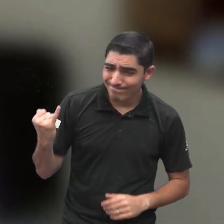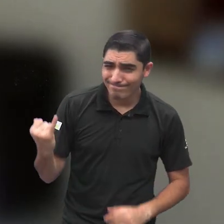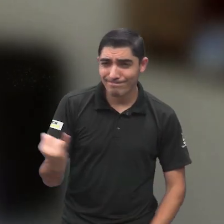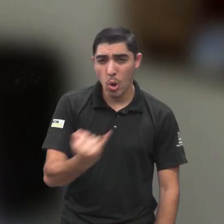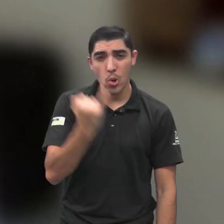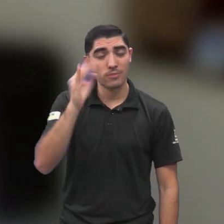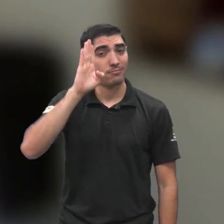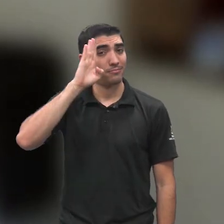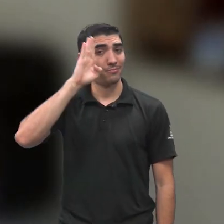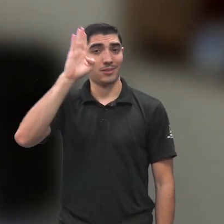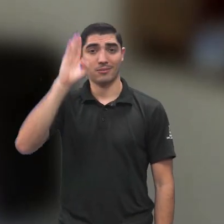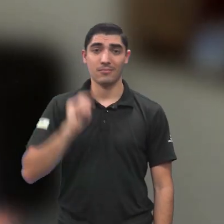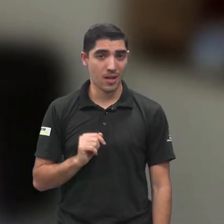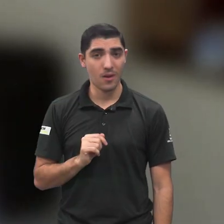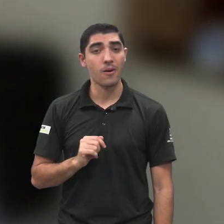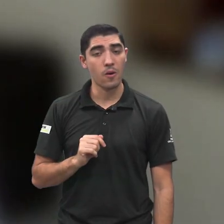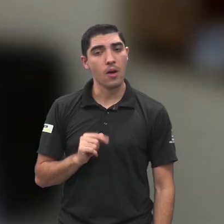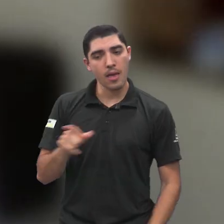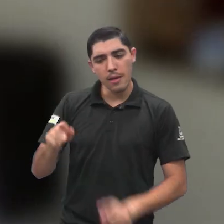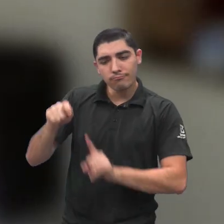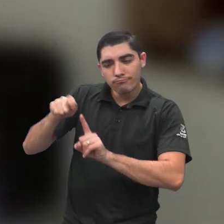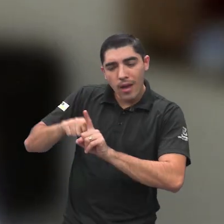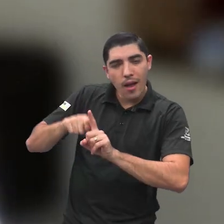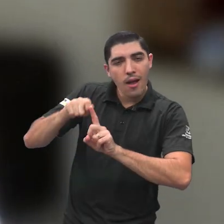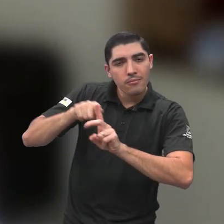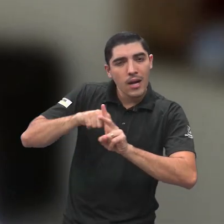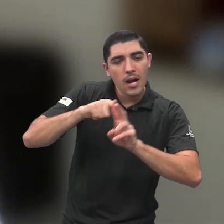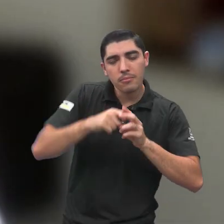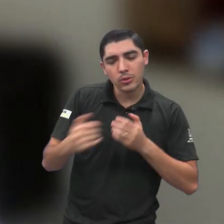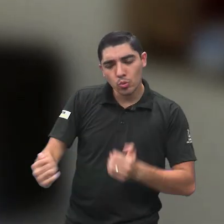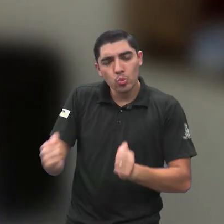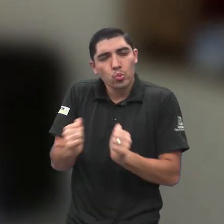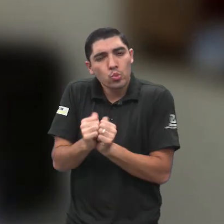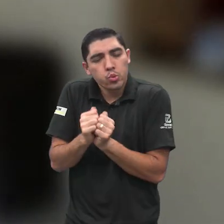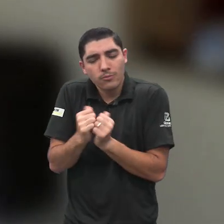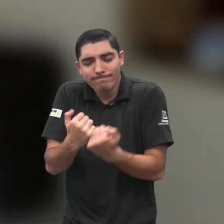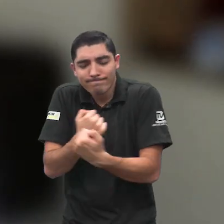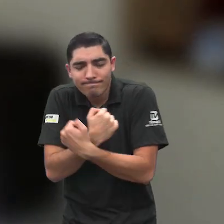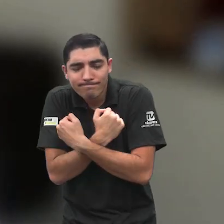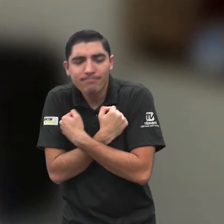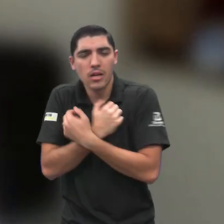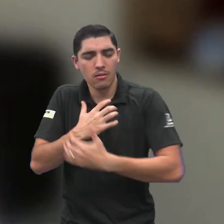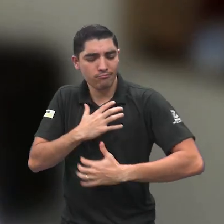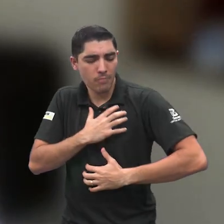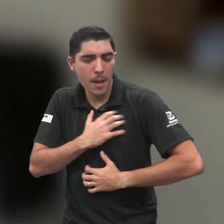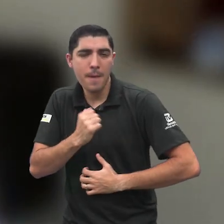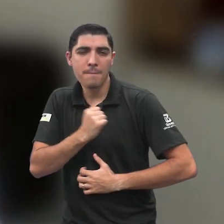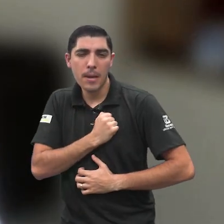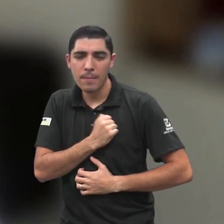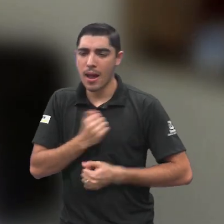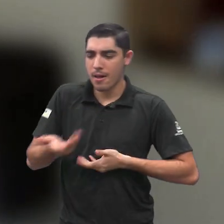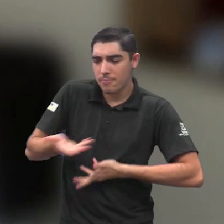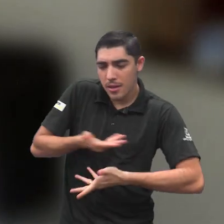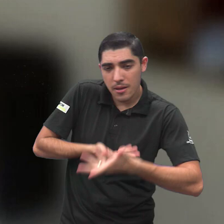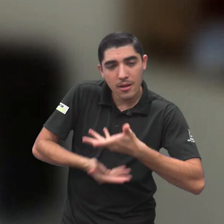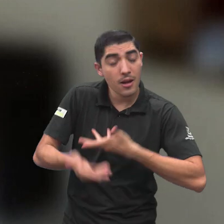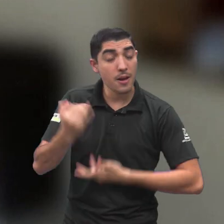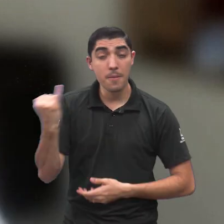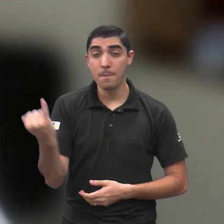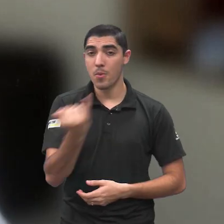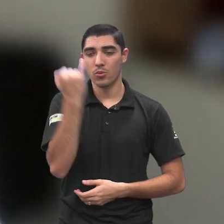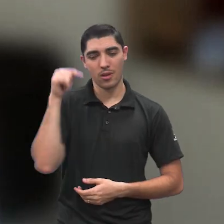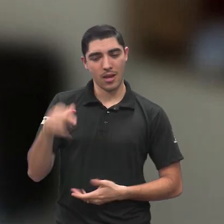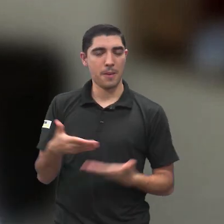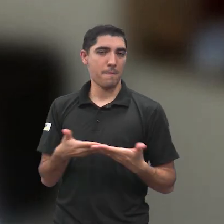importante que seja feito no primeiro mês de vida, extremamente importante que seja feito nos nossos bebês. Então, é